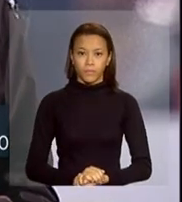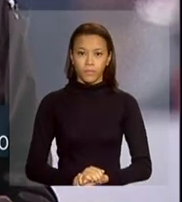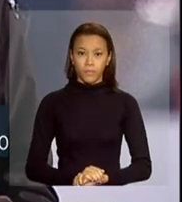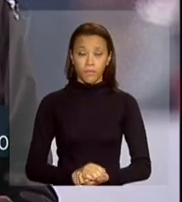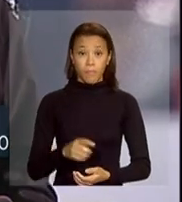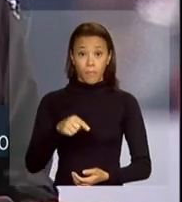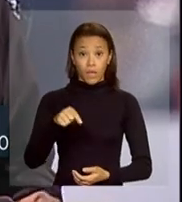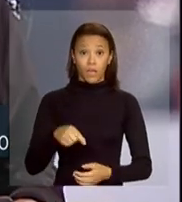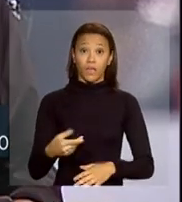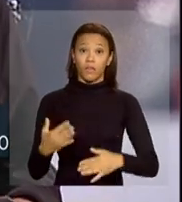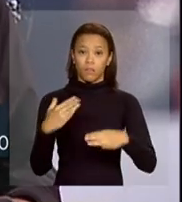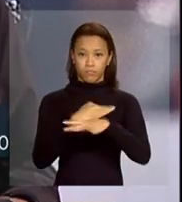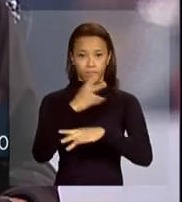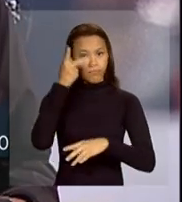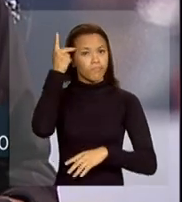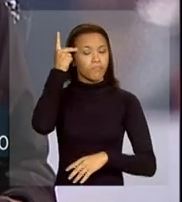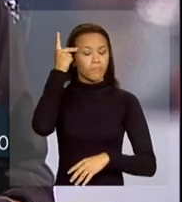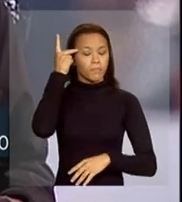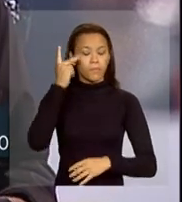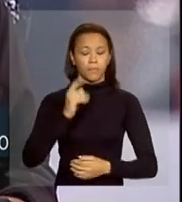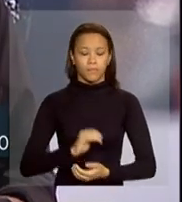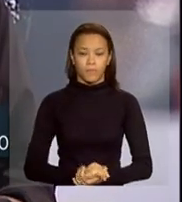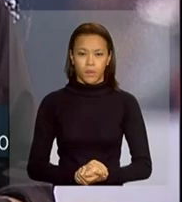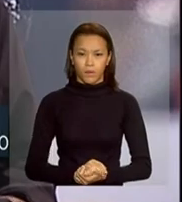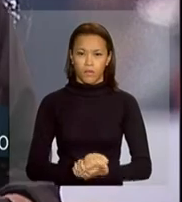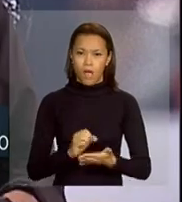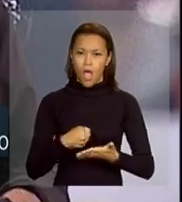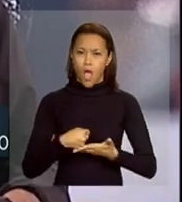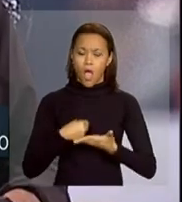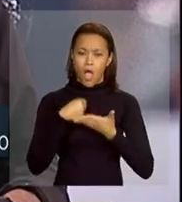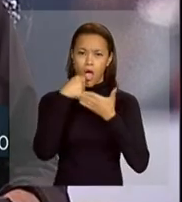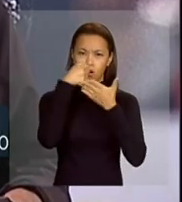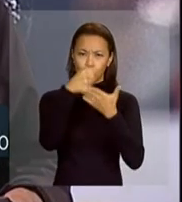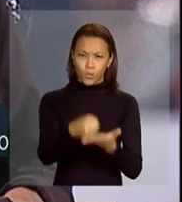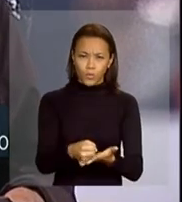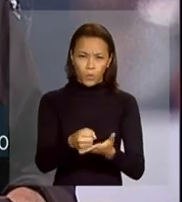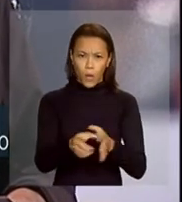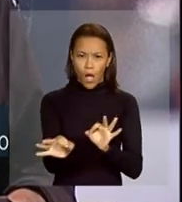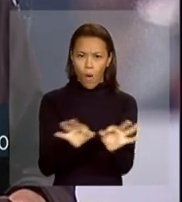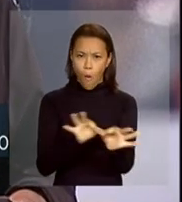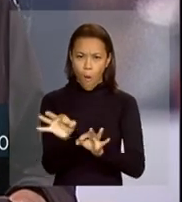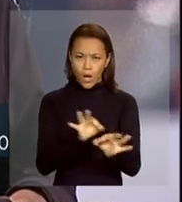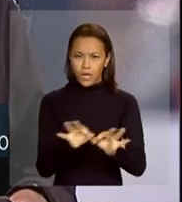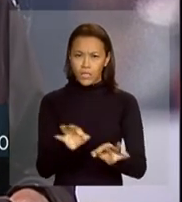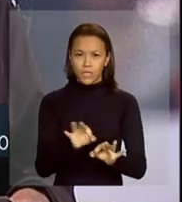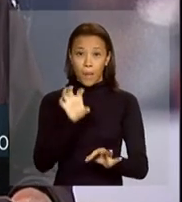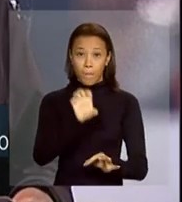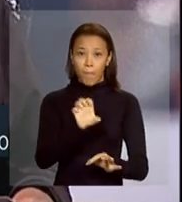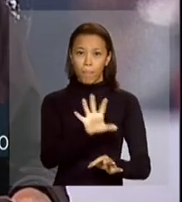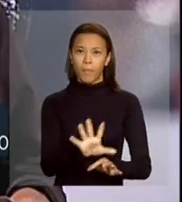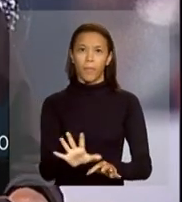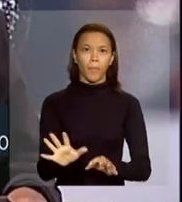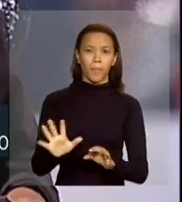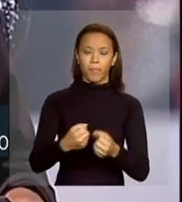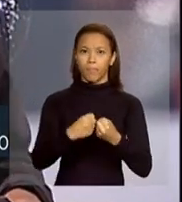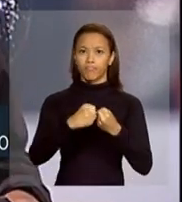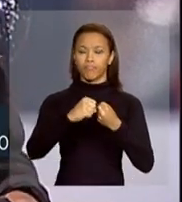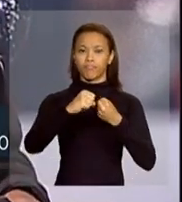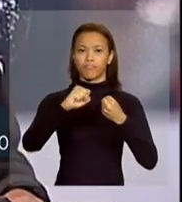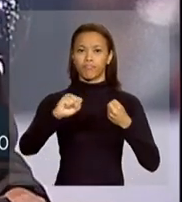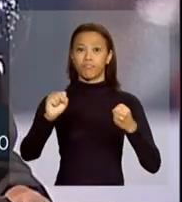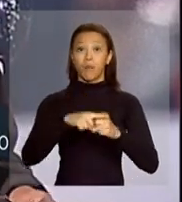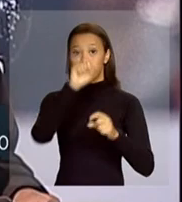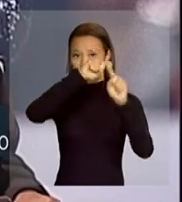e em São Paulo me ajudou a desenhar o mapa desse Brasil grande desse